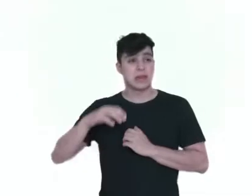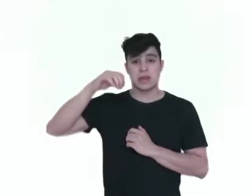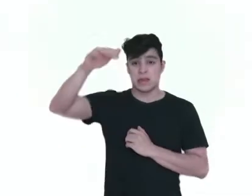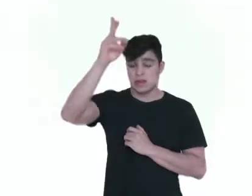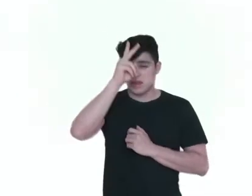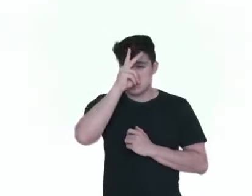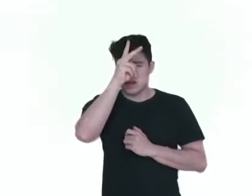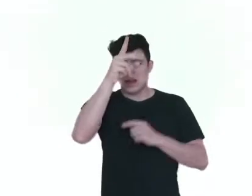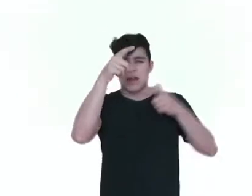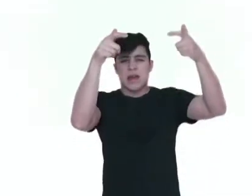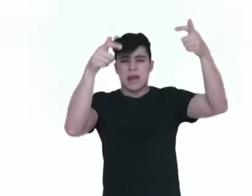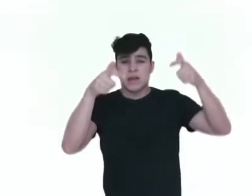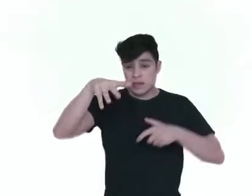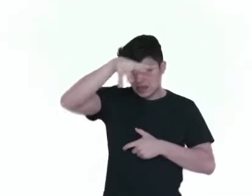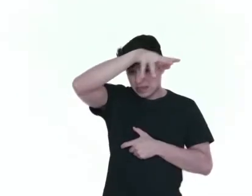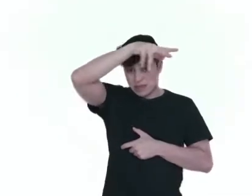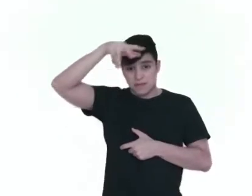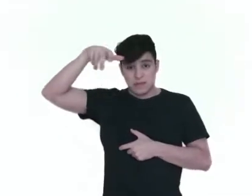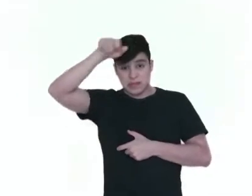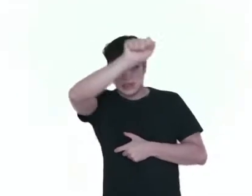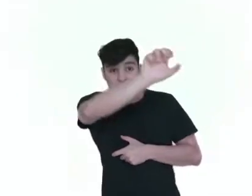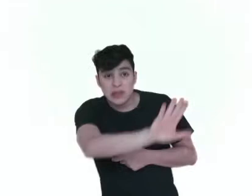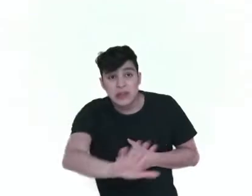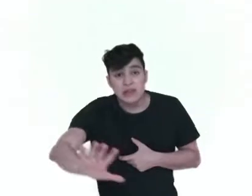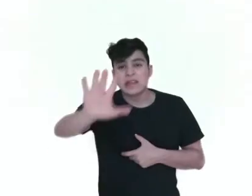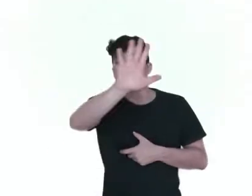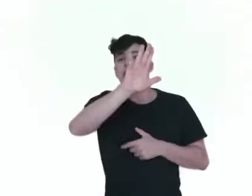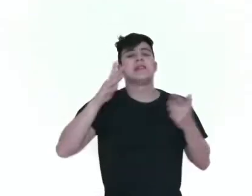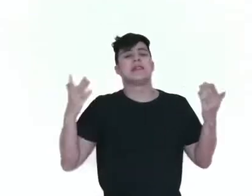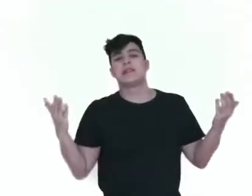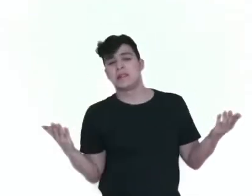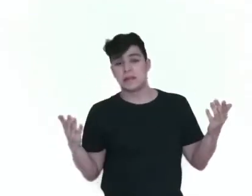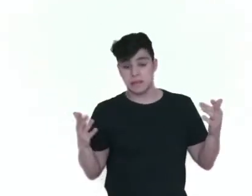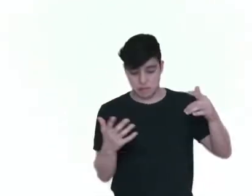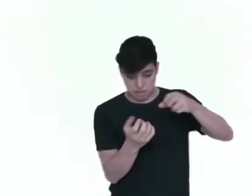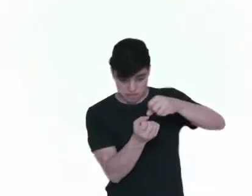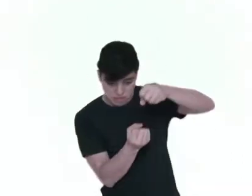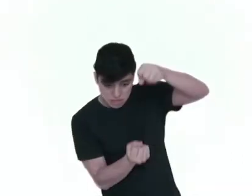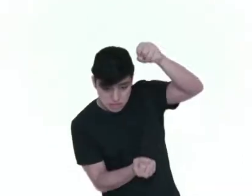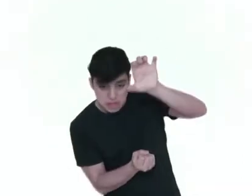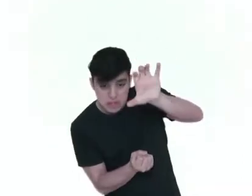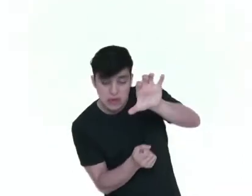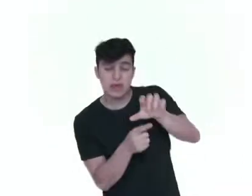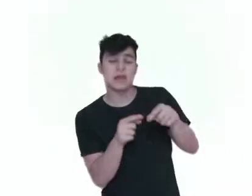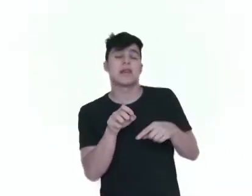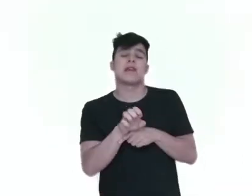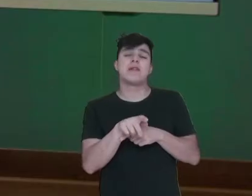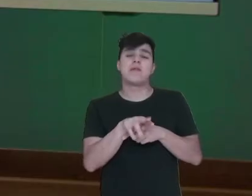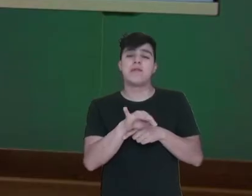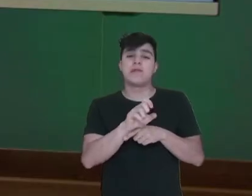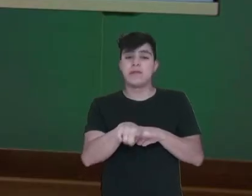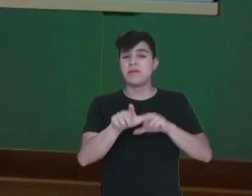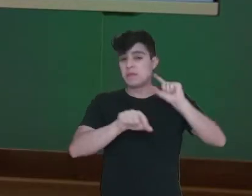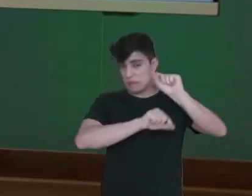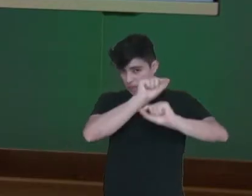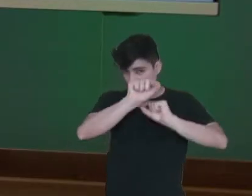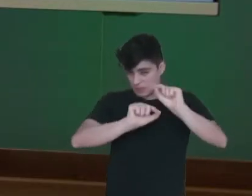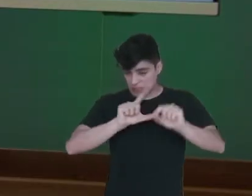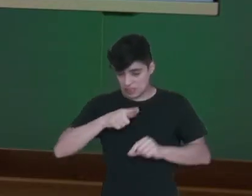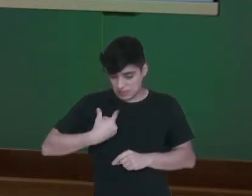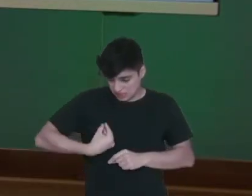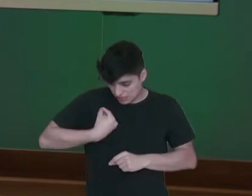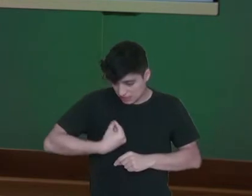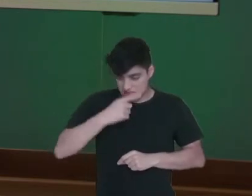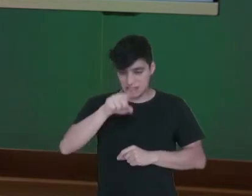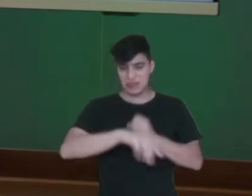na região amazônica. Então, onde eu tenho clima equatorial, eu vou ter ali a presença